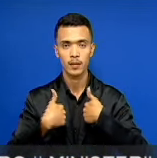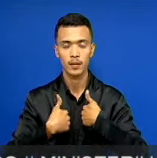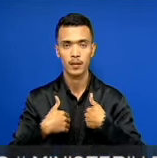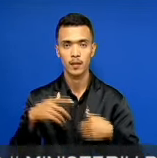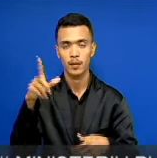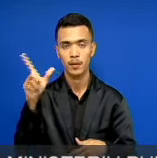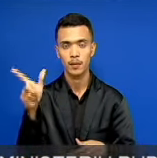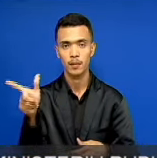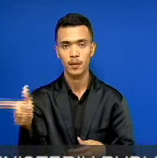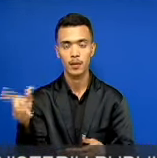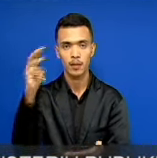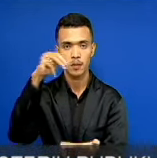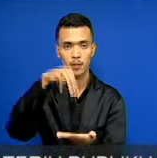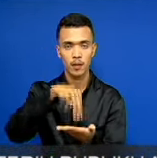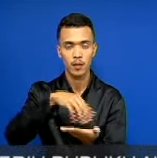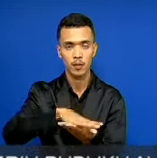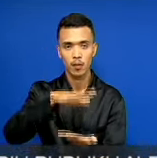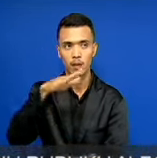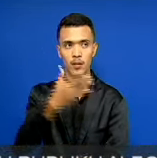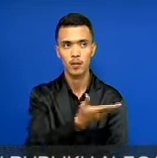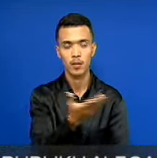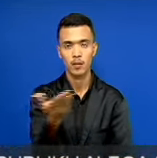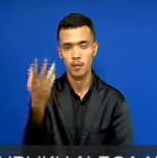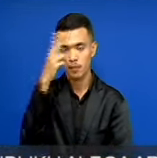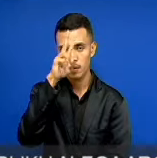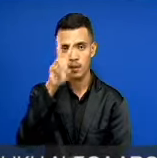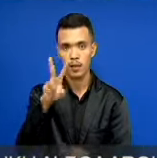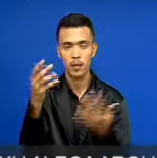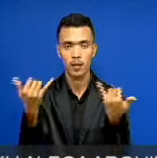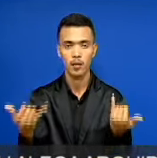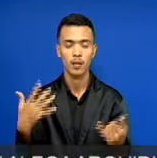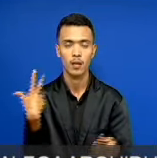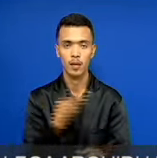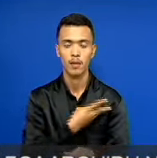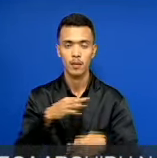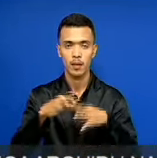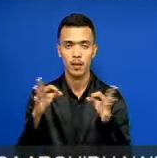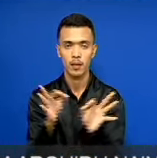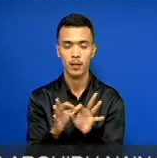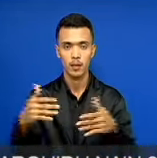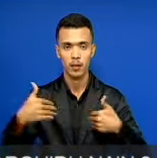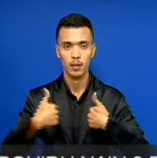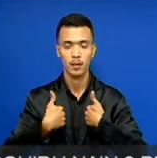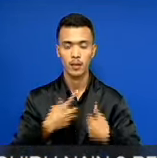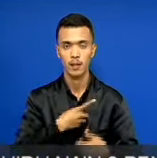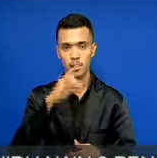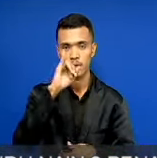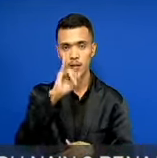20 mil toneladas. Neve ito potirare agora ami taka daraona dilarang. Agora